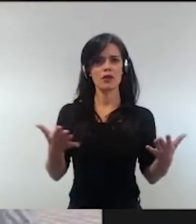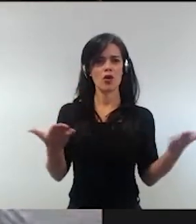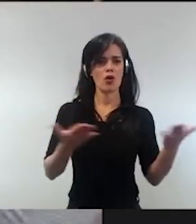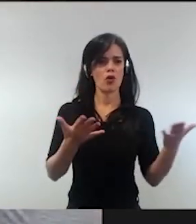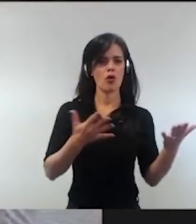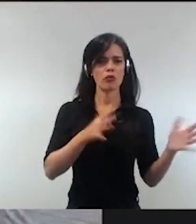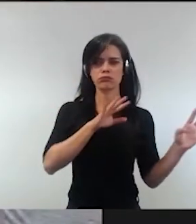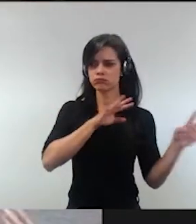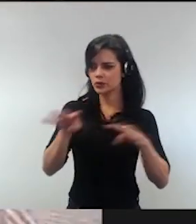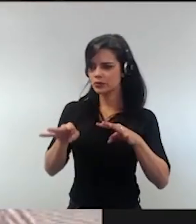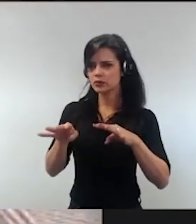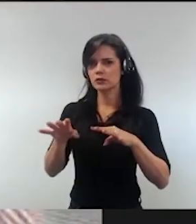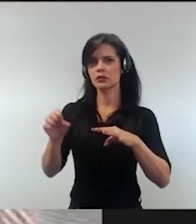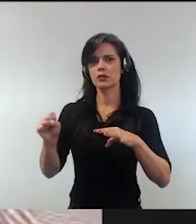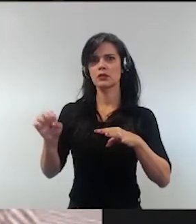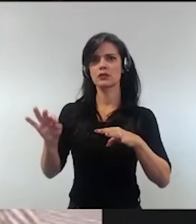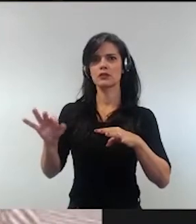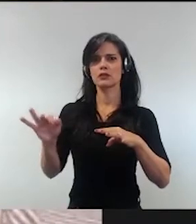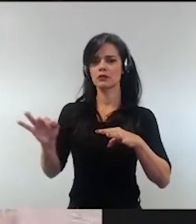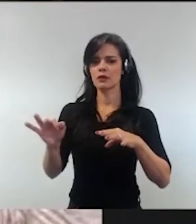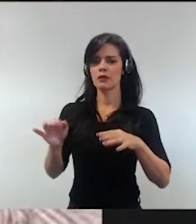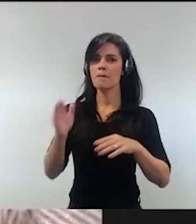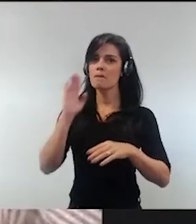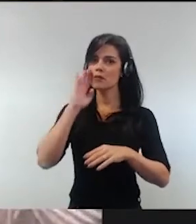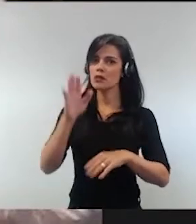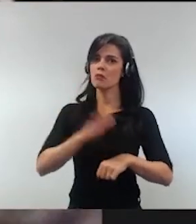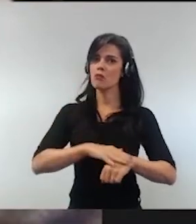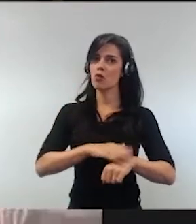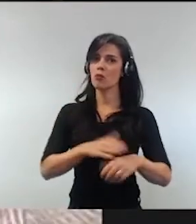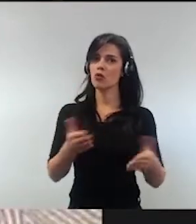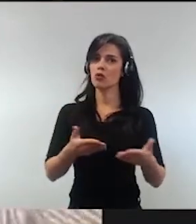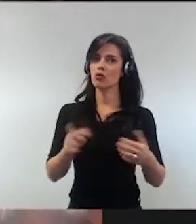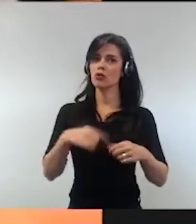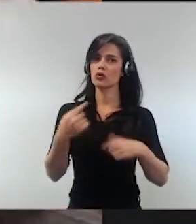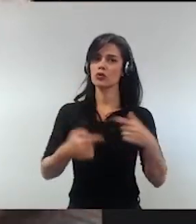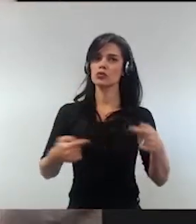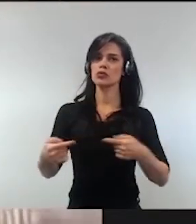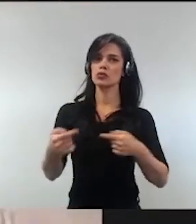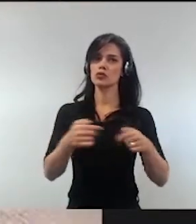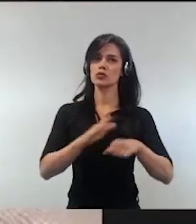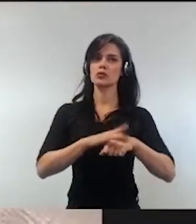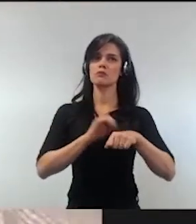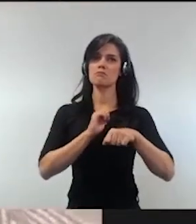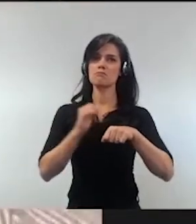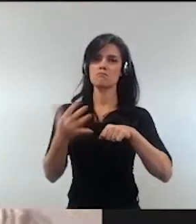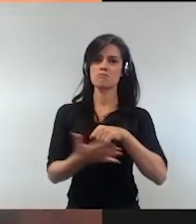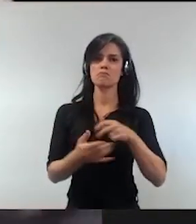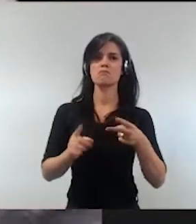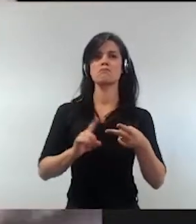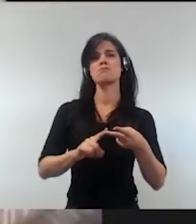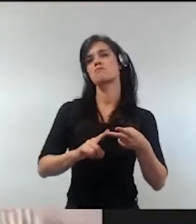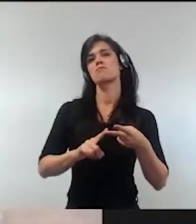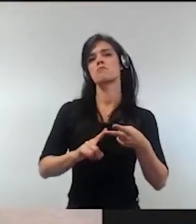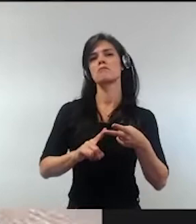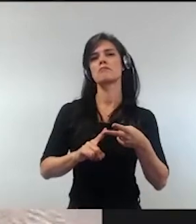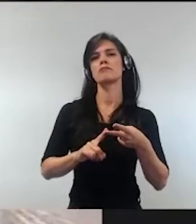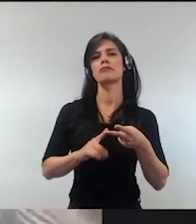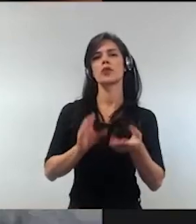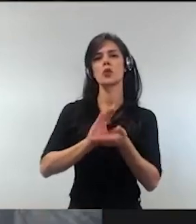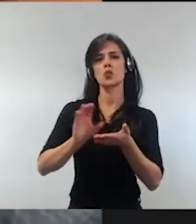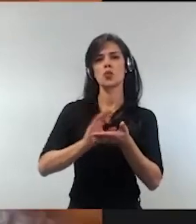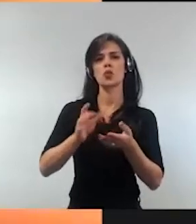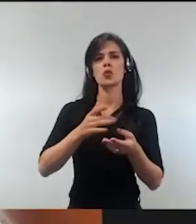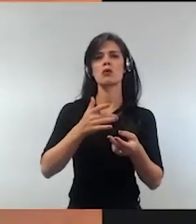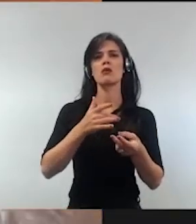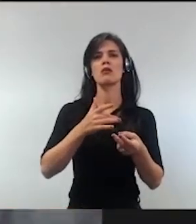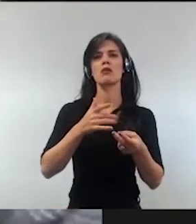olho, principalmente nesse momento em que discutimos pandemia, recursos médicos, quem